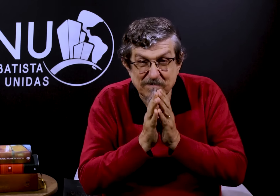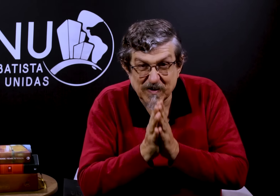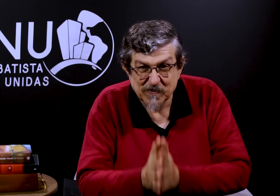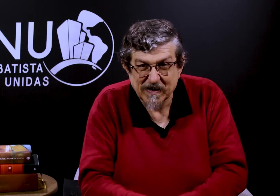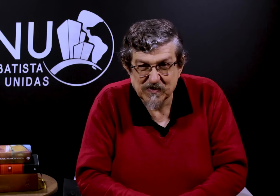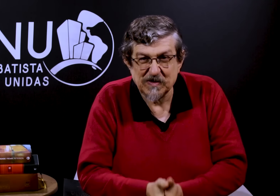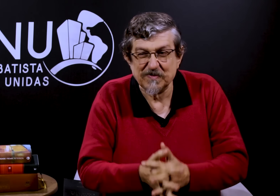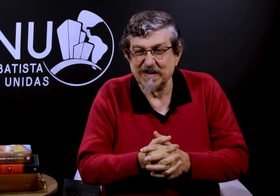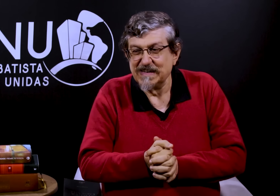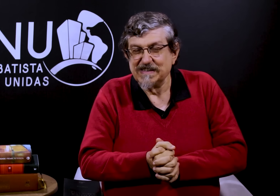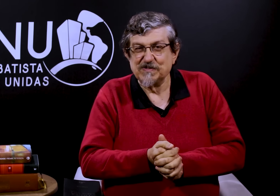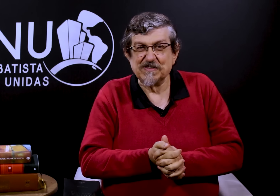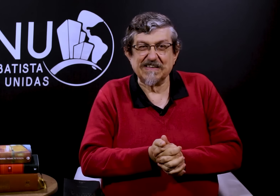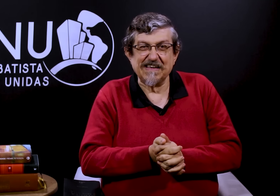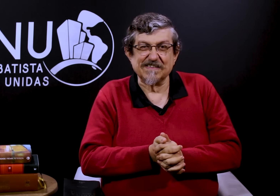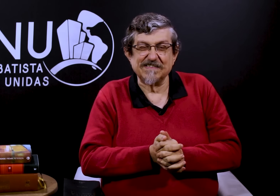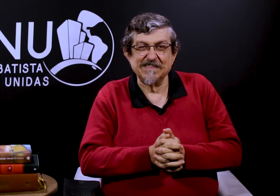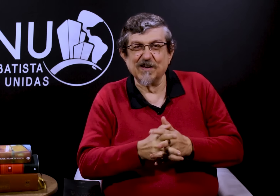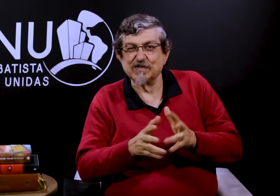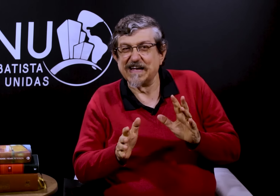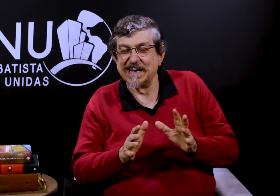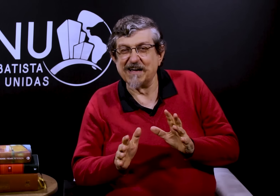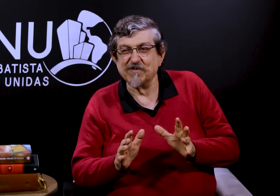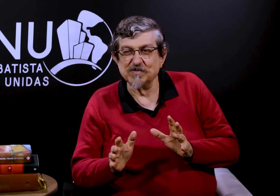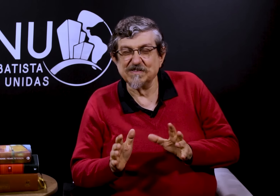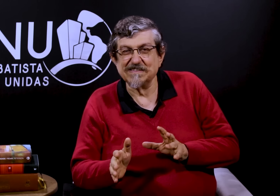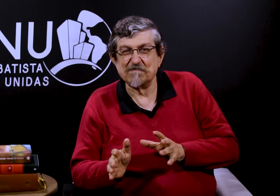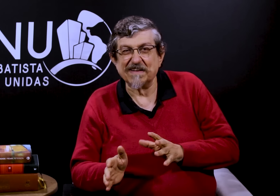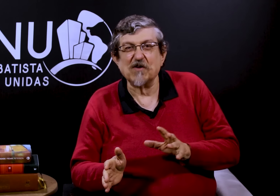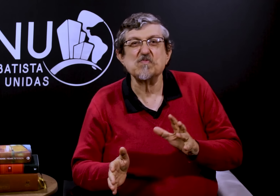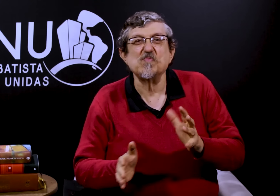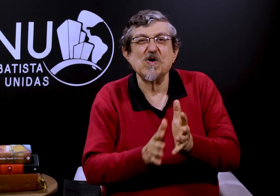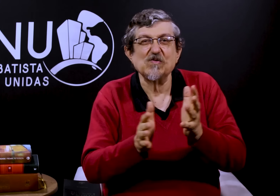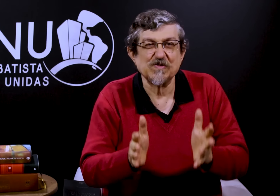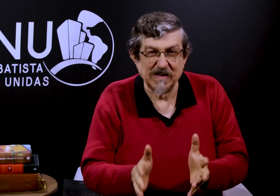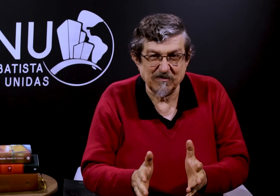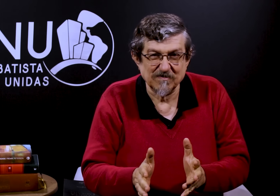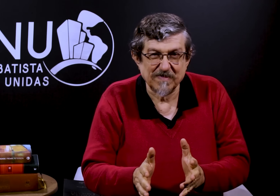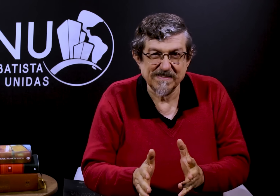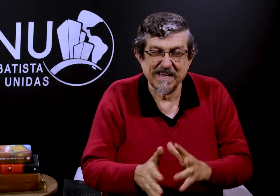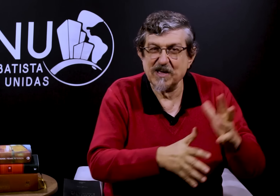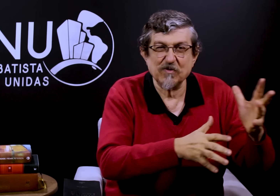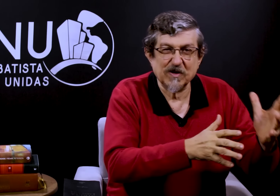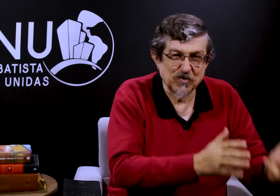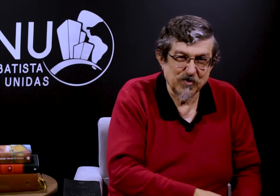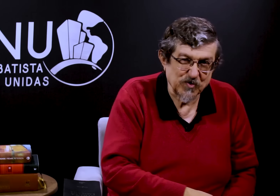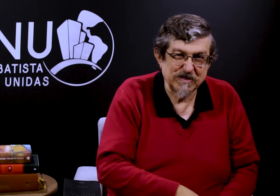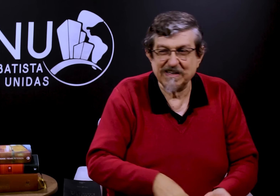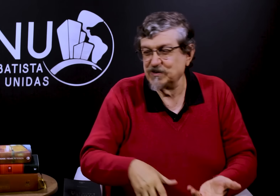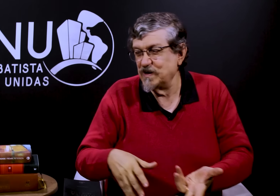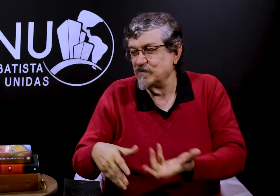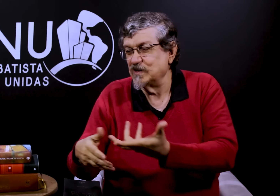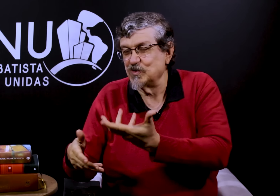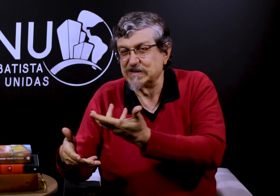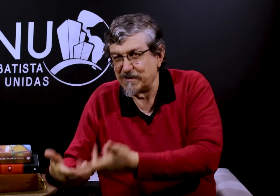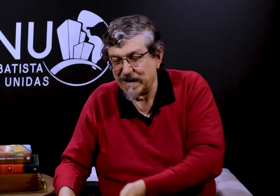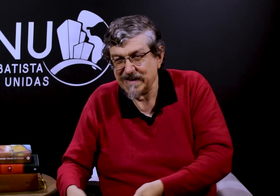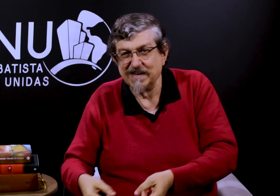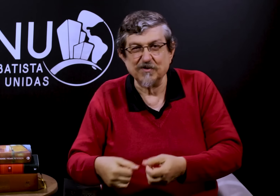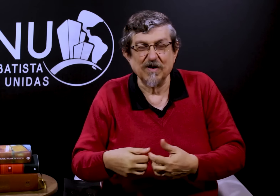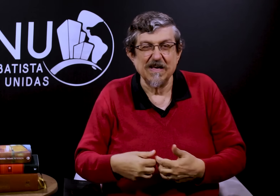a nossa perspectiva de que, assim, Deus está lá, vamos dizer, para dar um empurrãozinho. Mas é eu que estou estudando, eu que